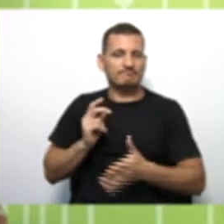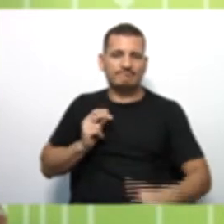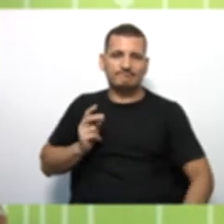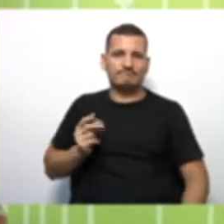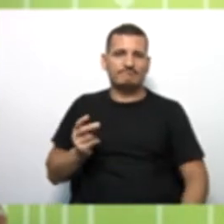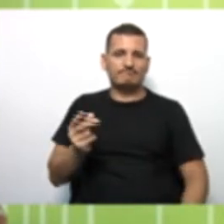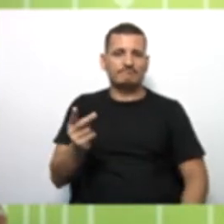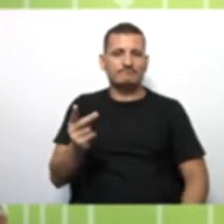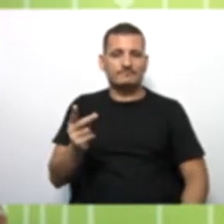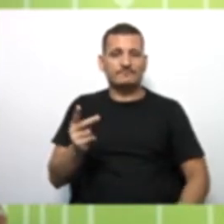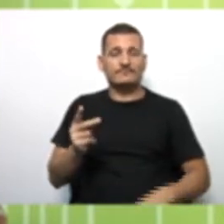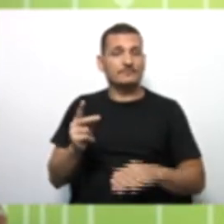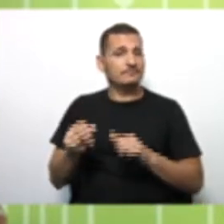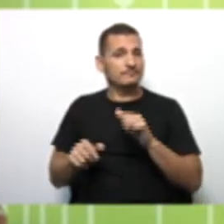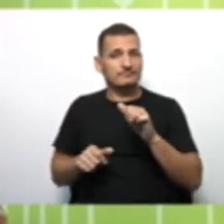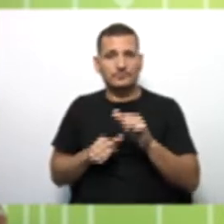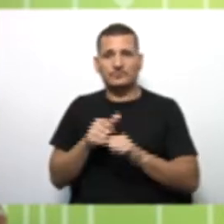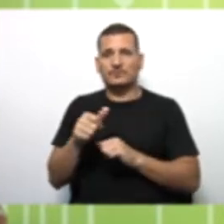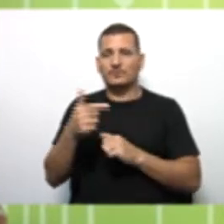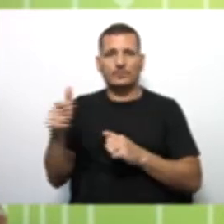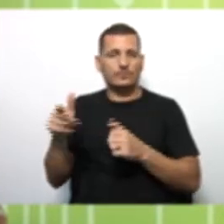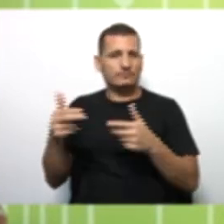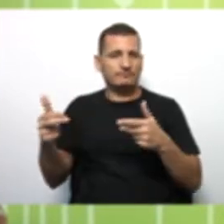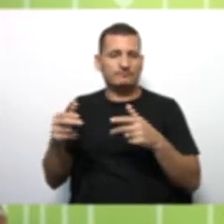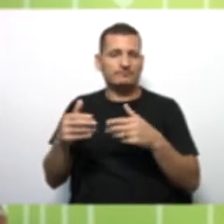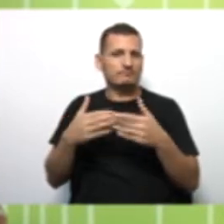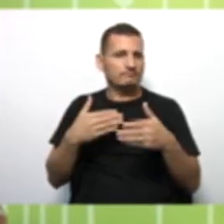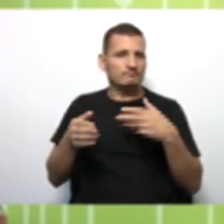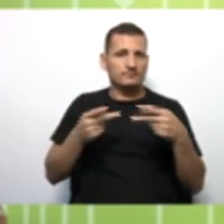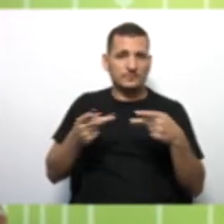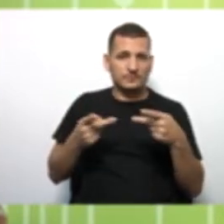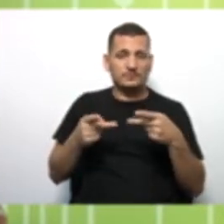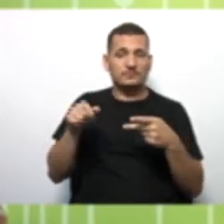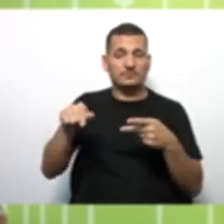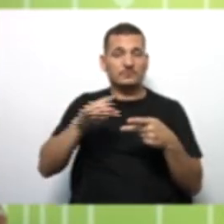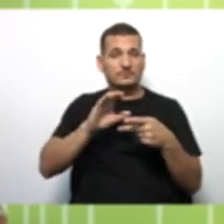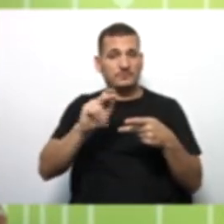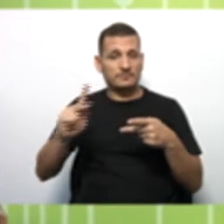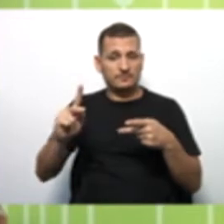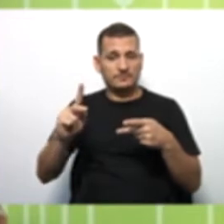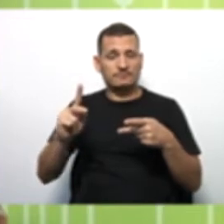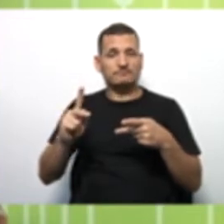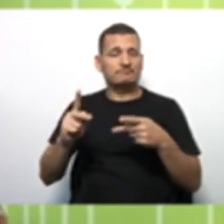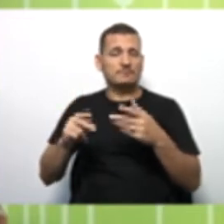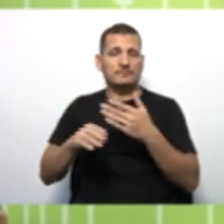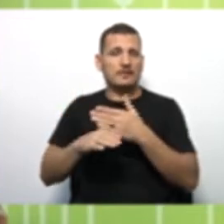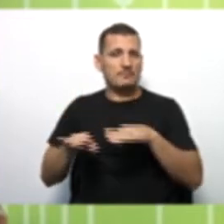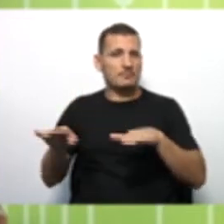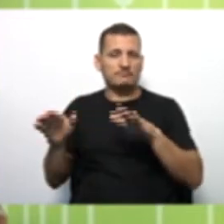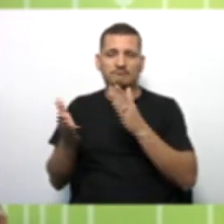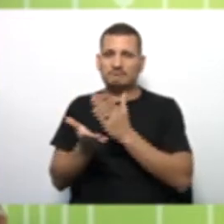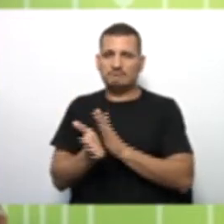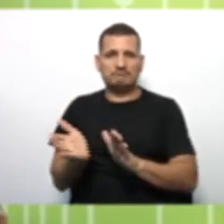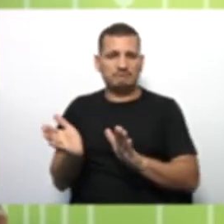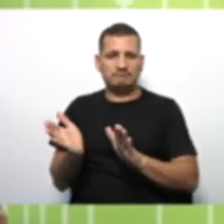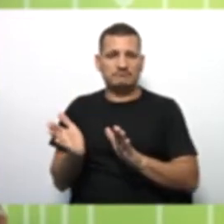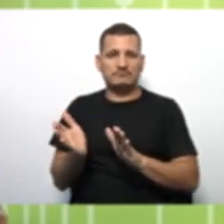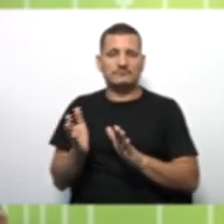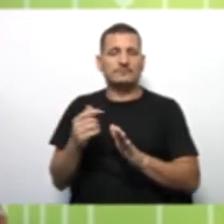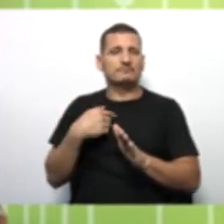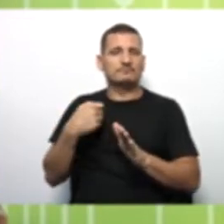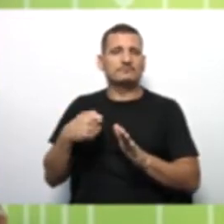encerramento dele porque ele é inexequível, ou seja, eu não consigo finalizar mais ele através daquele risco. Né? Um exemplo, a gente